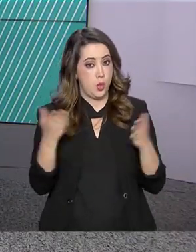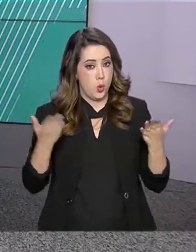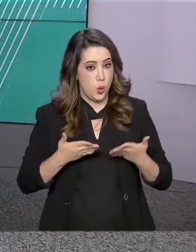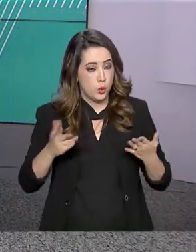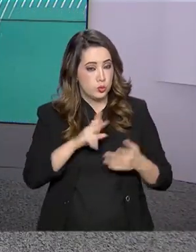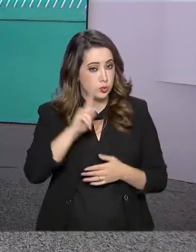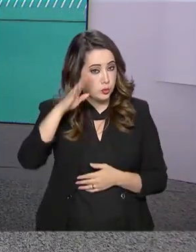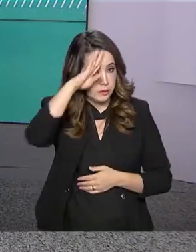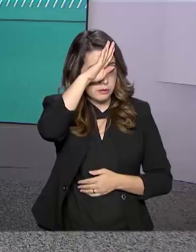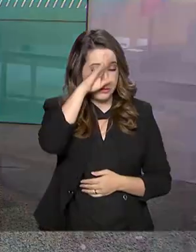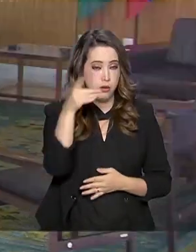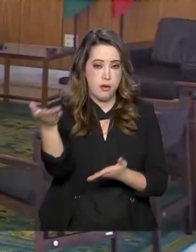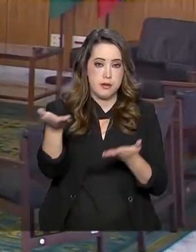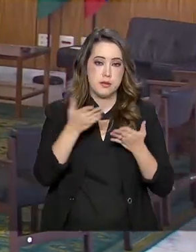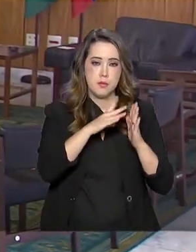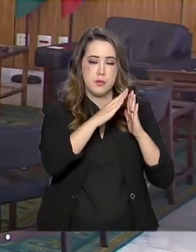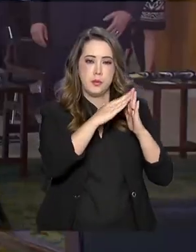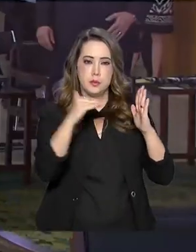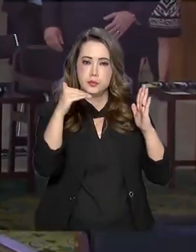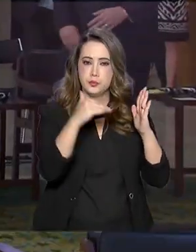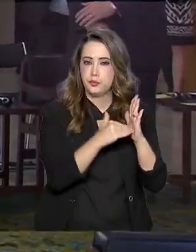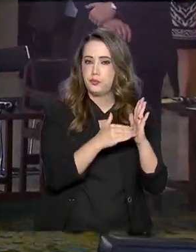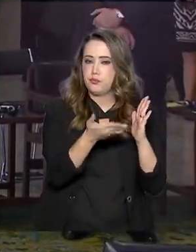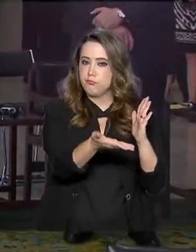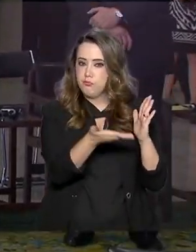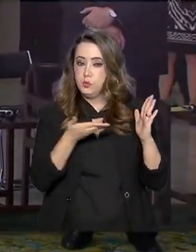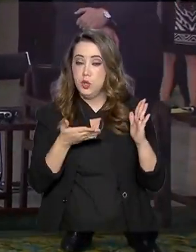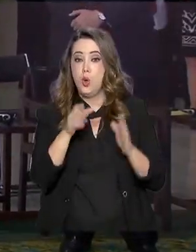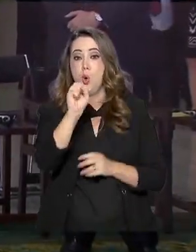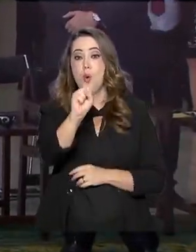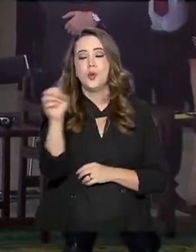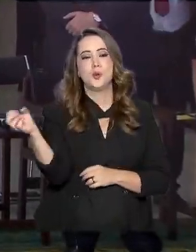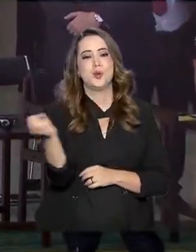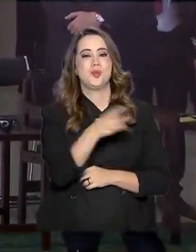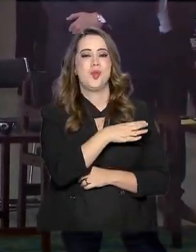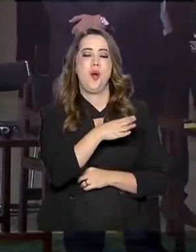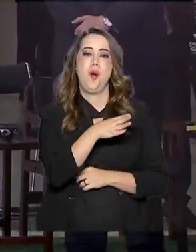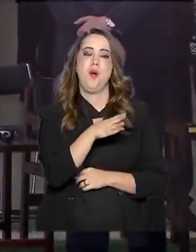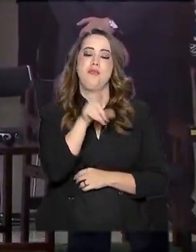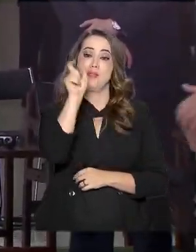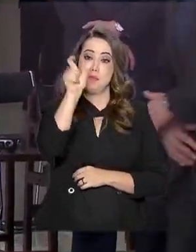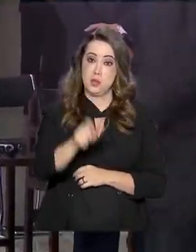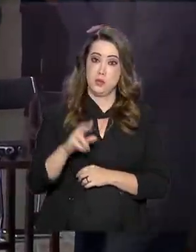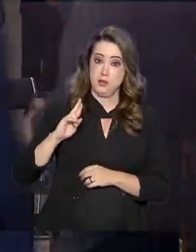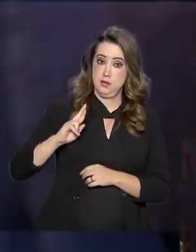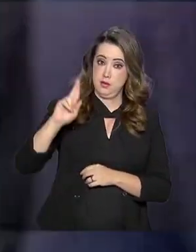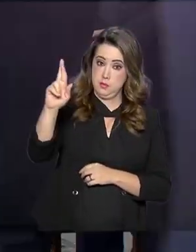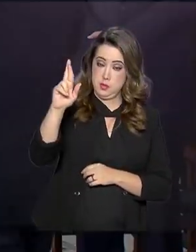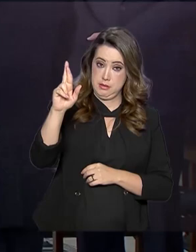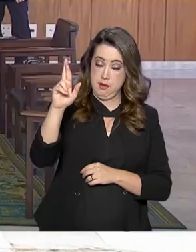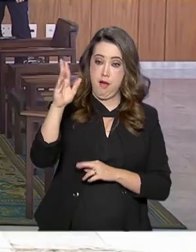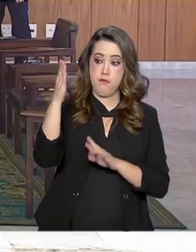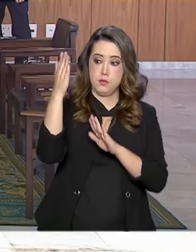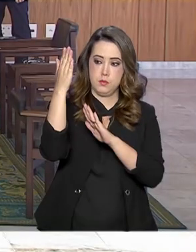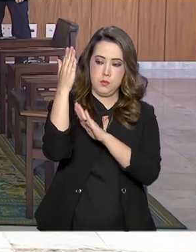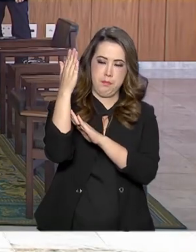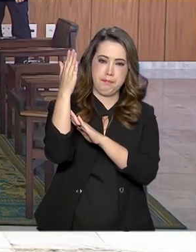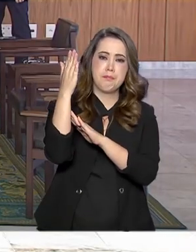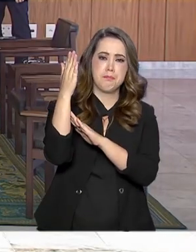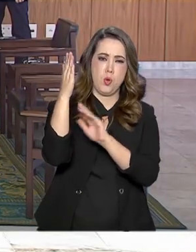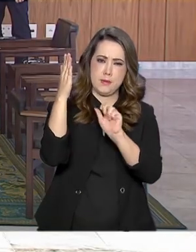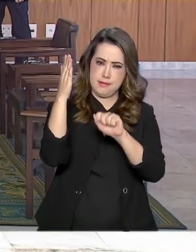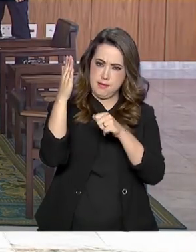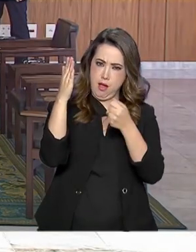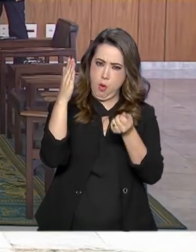recebeu no palácio do planalto as credenciais de oito novos embaixadores no brasil tradicionalmente o embaixador